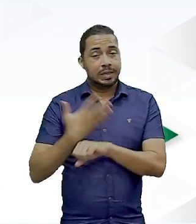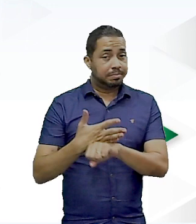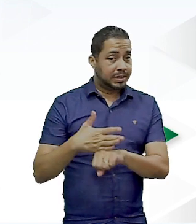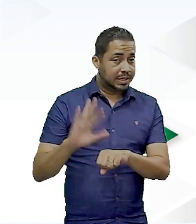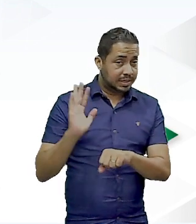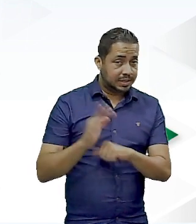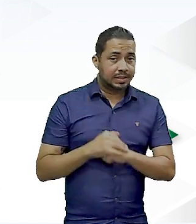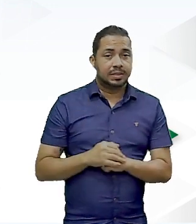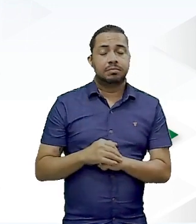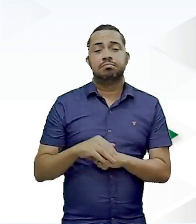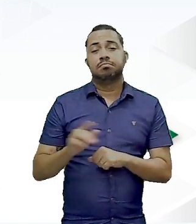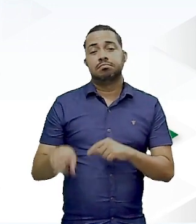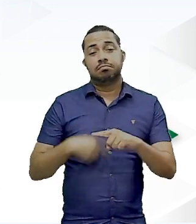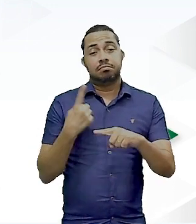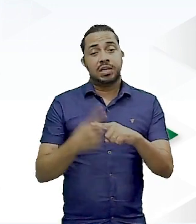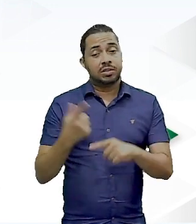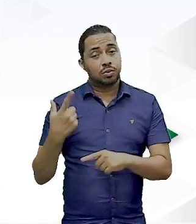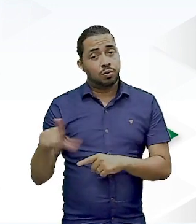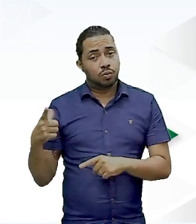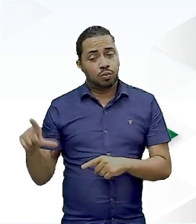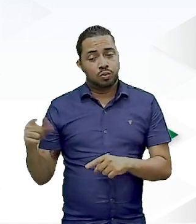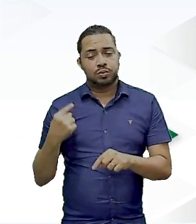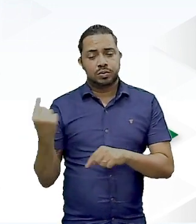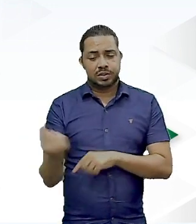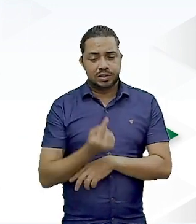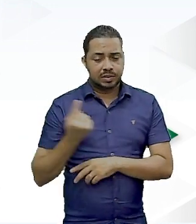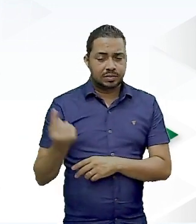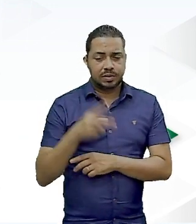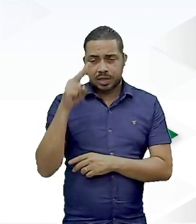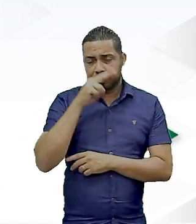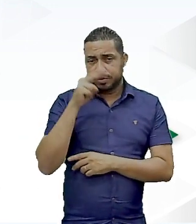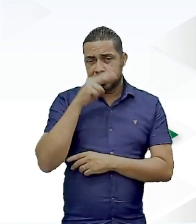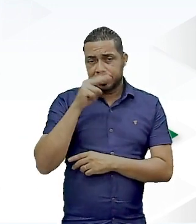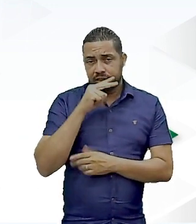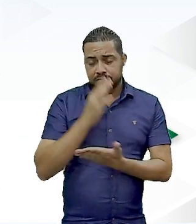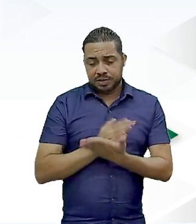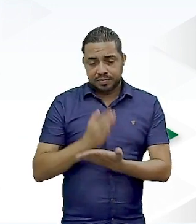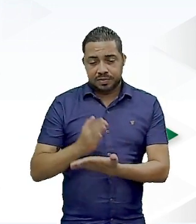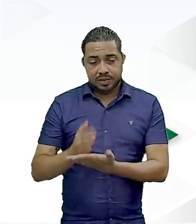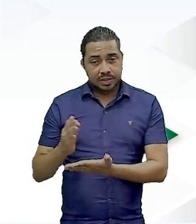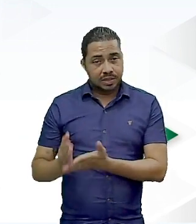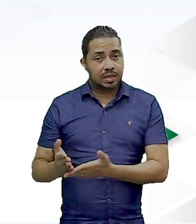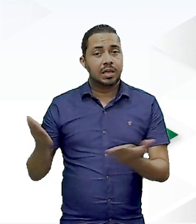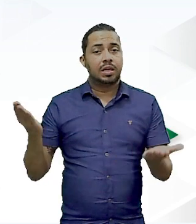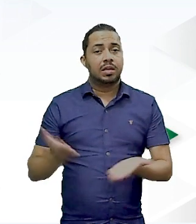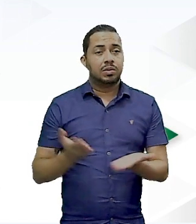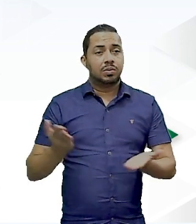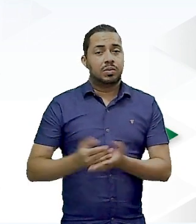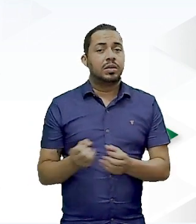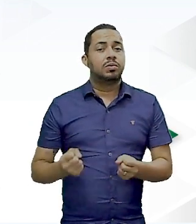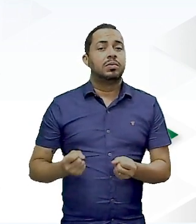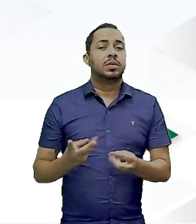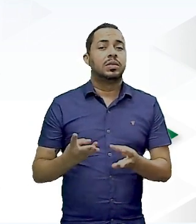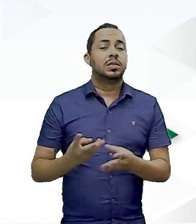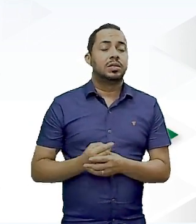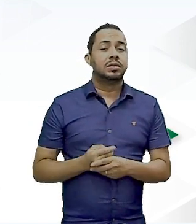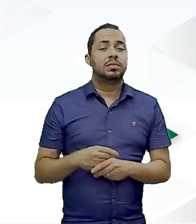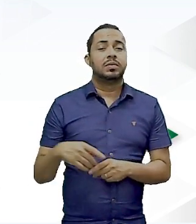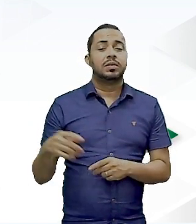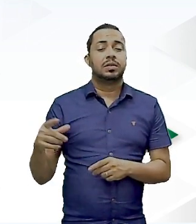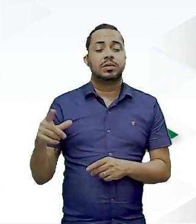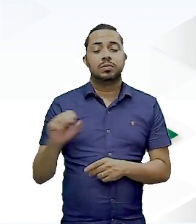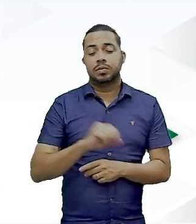brancas, mais outro círculo com as mesmas fatias, só que agora, quantitativamente, o